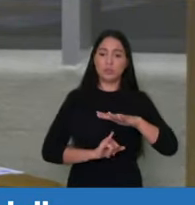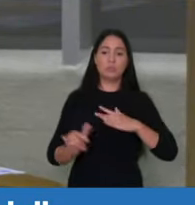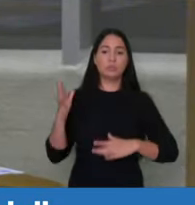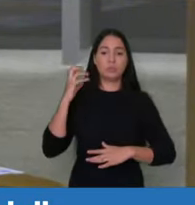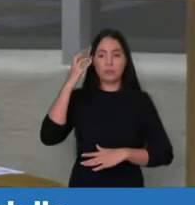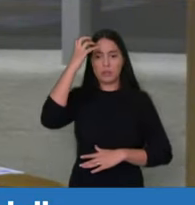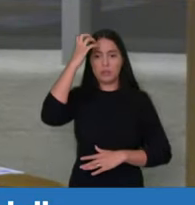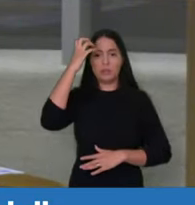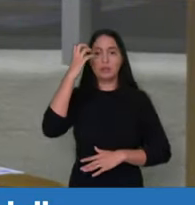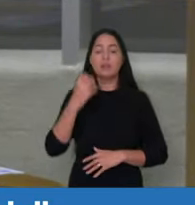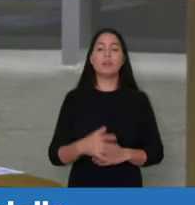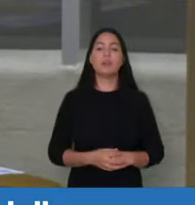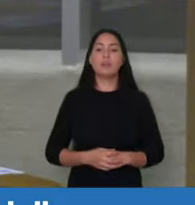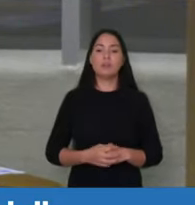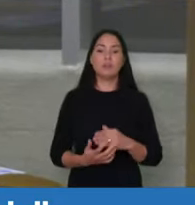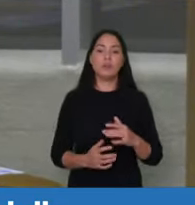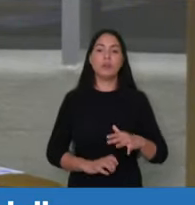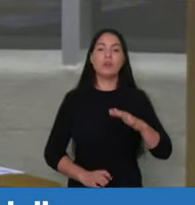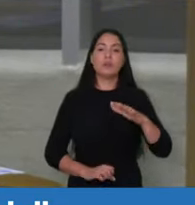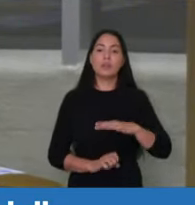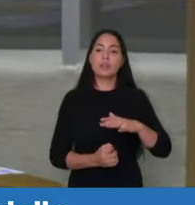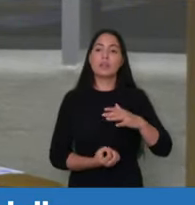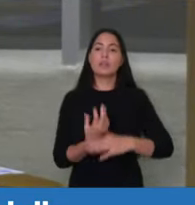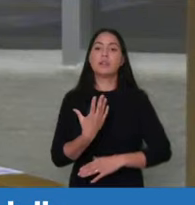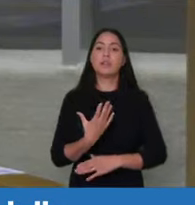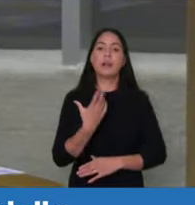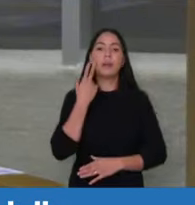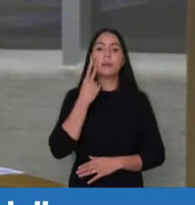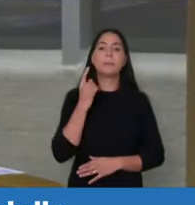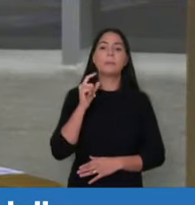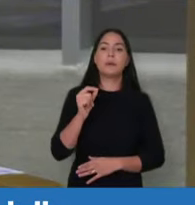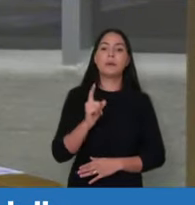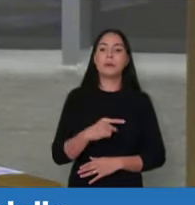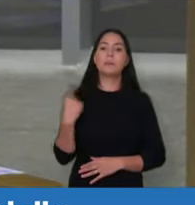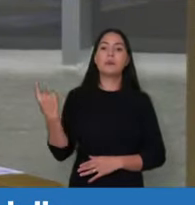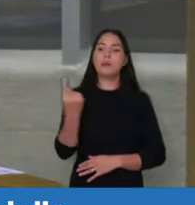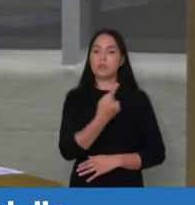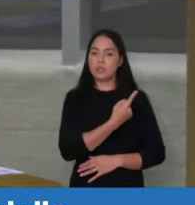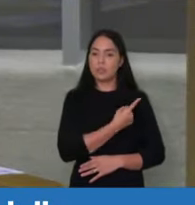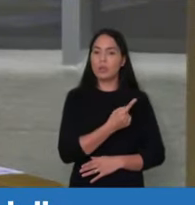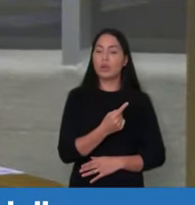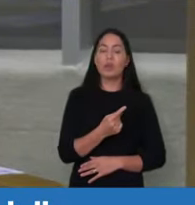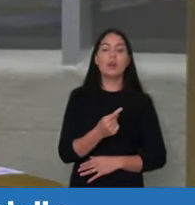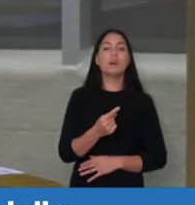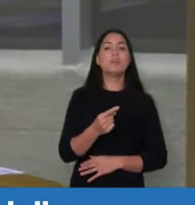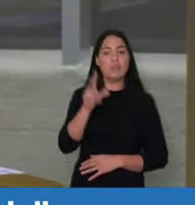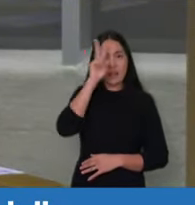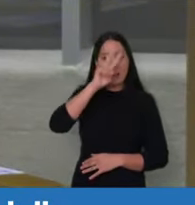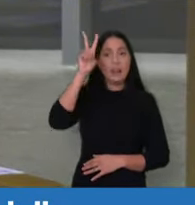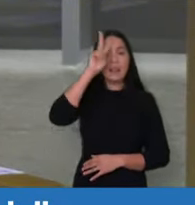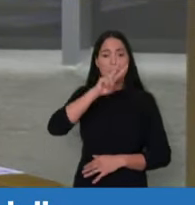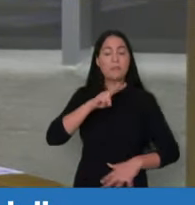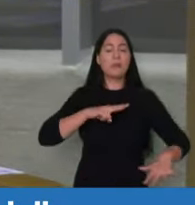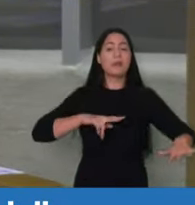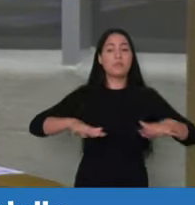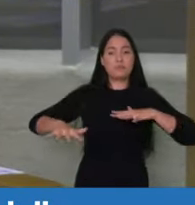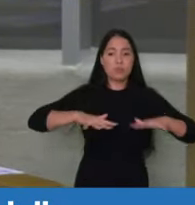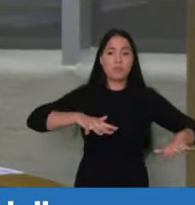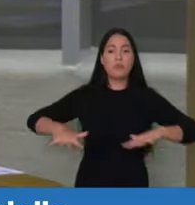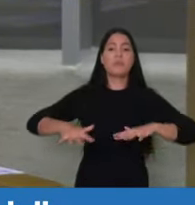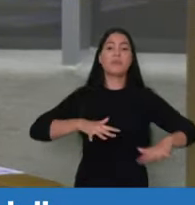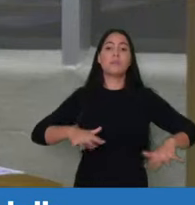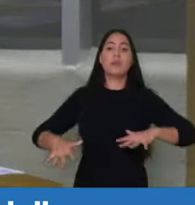organização criada justamente para fazer com que a gente jamais se esqueça e deixe de se mobilizar desde